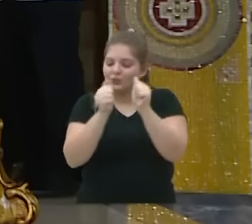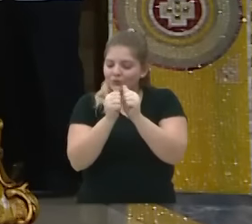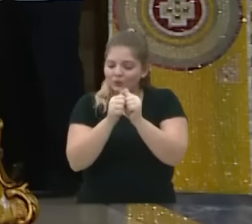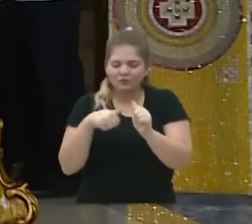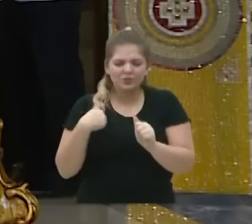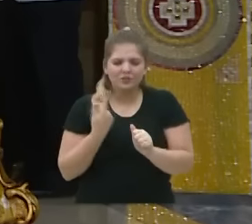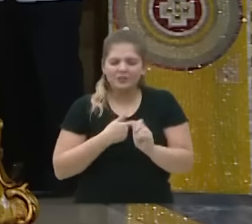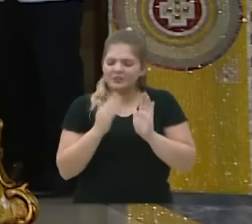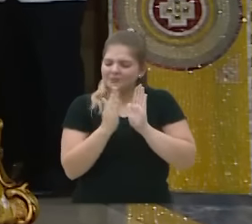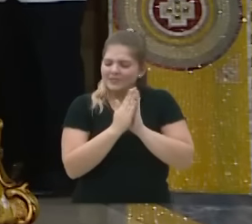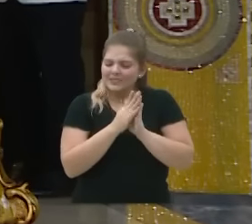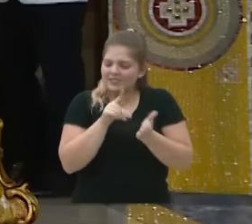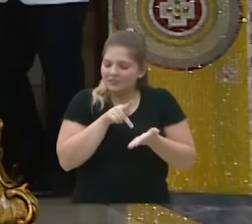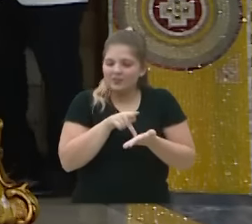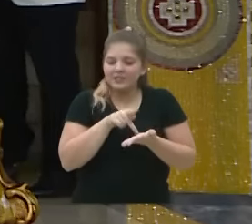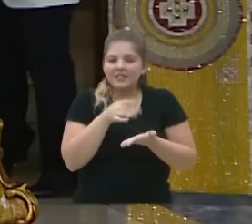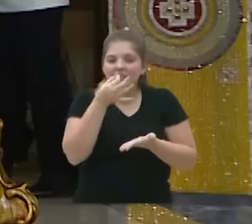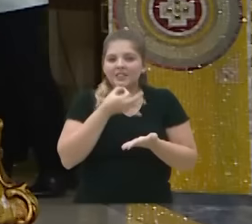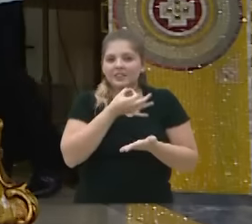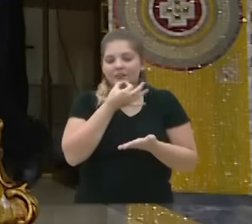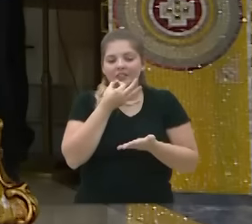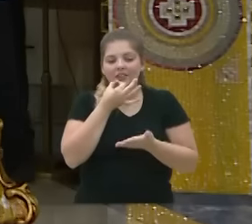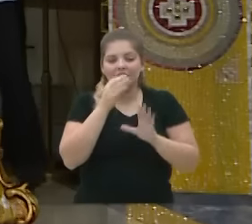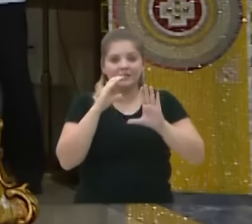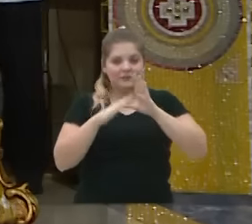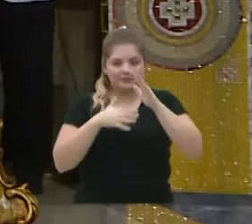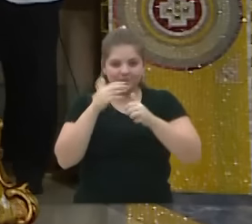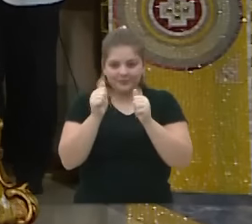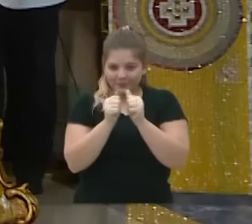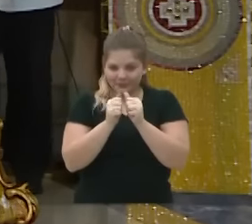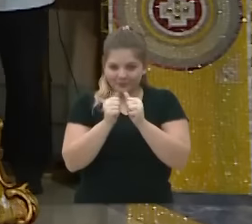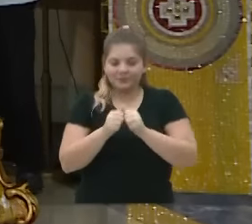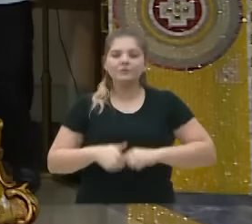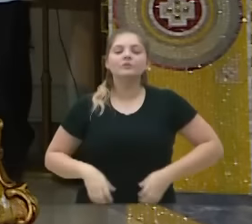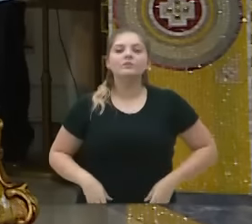em presença real na Eucaristia. Cantemos.